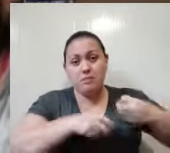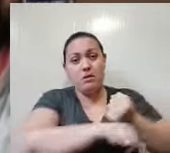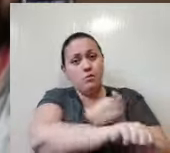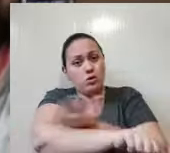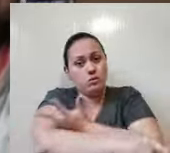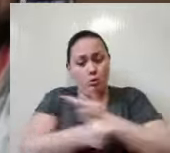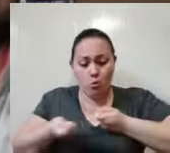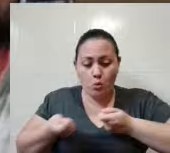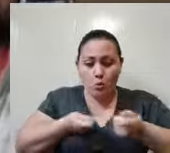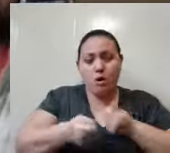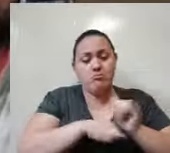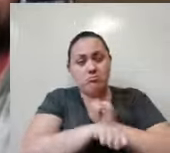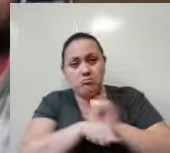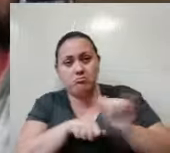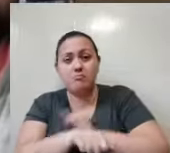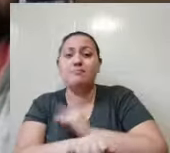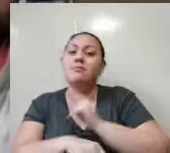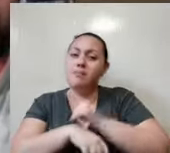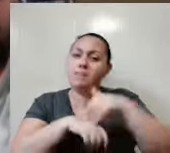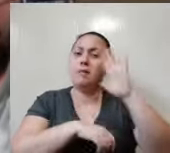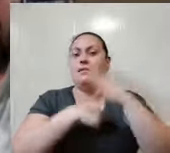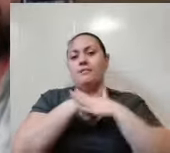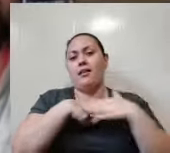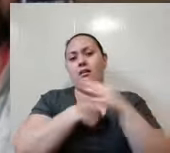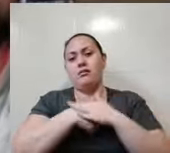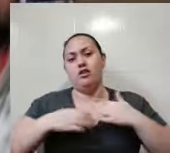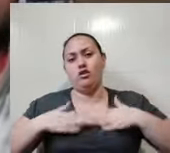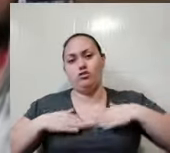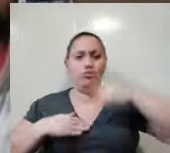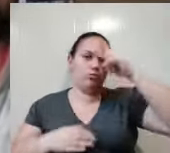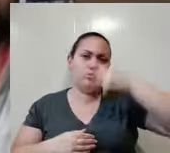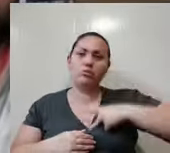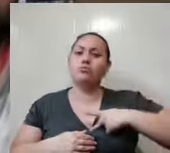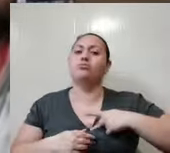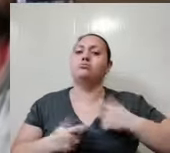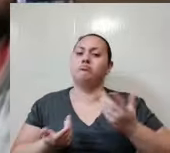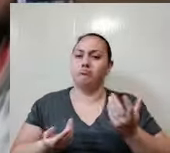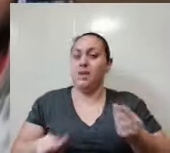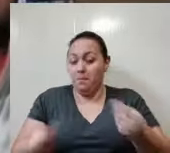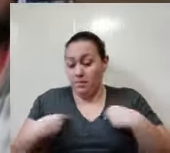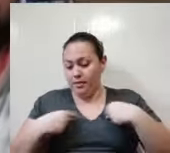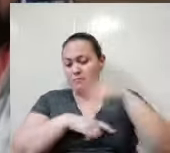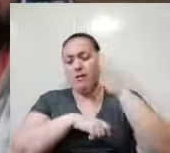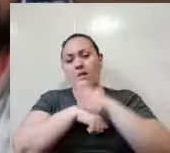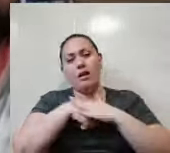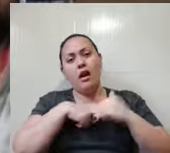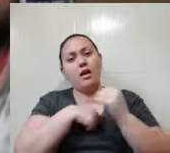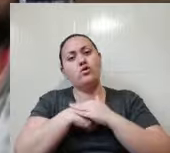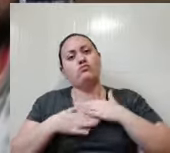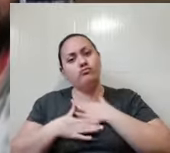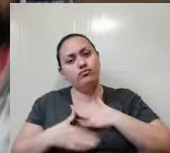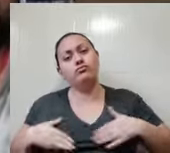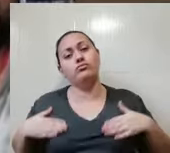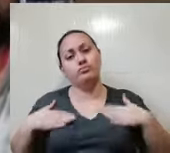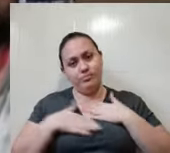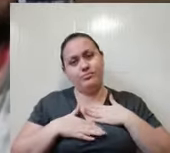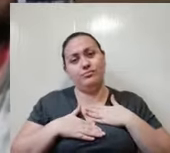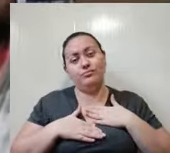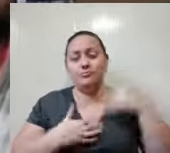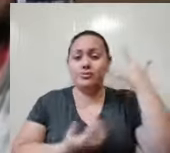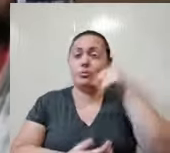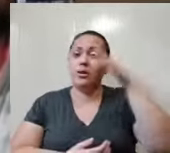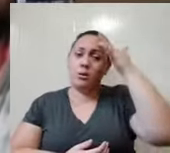isso também passa por identificar as nossas emoções, aprender a lidar com elas e sim a ser mais carinhoso conosco, né?